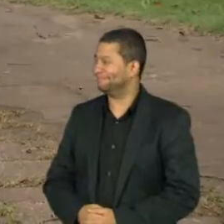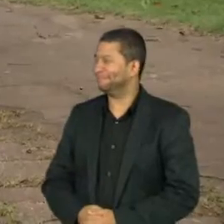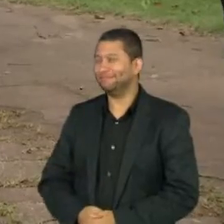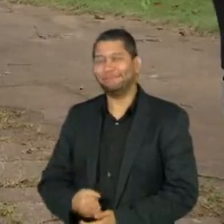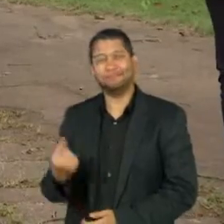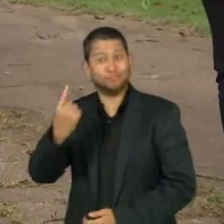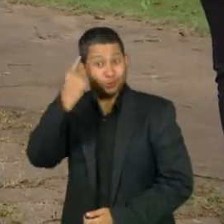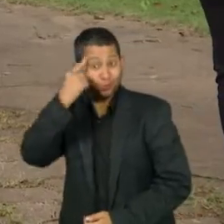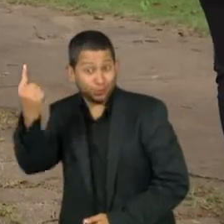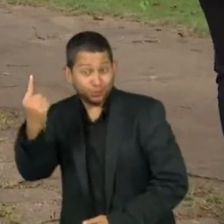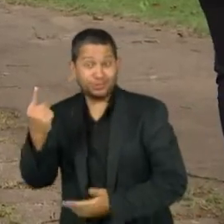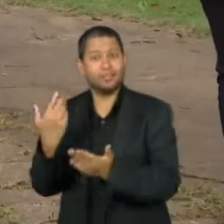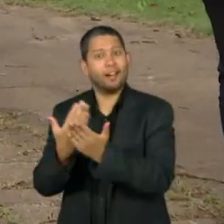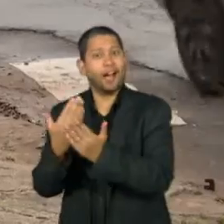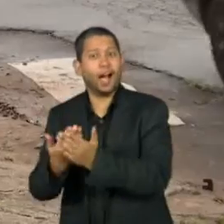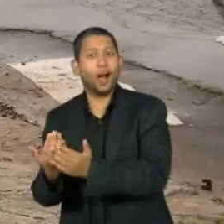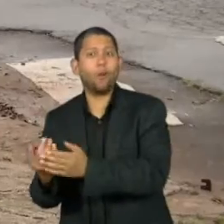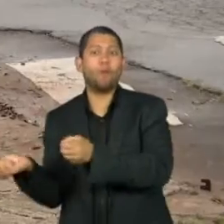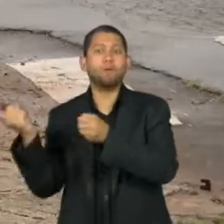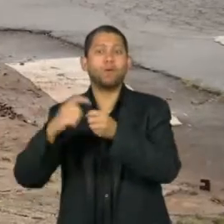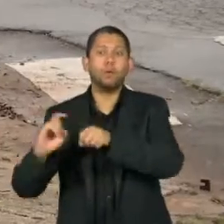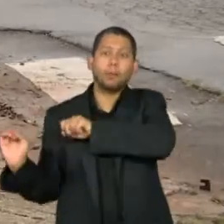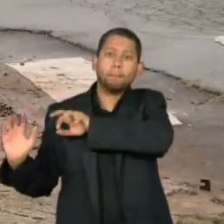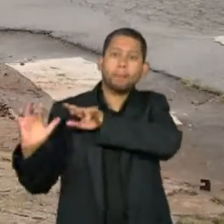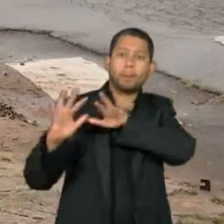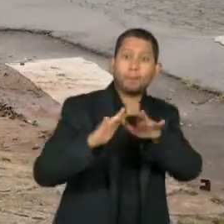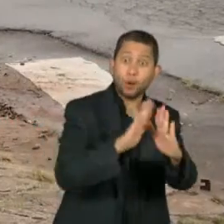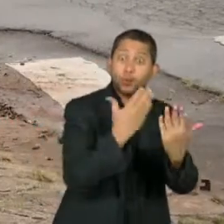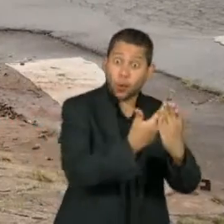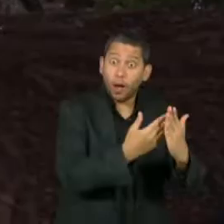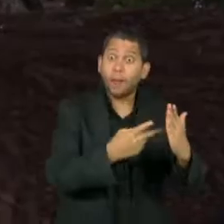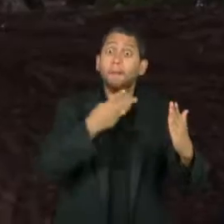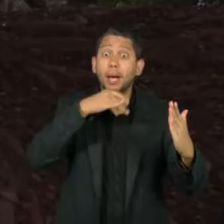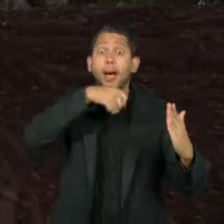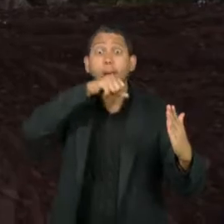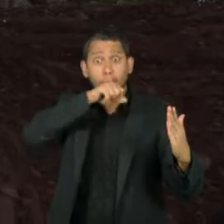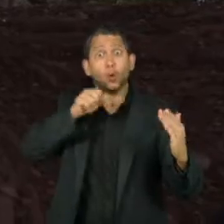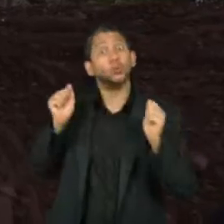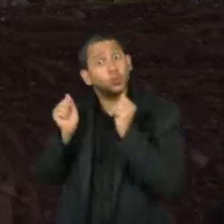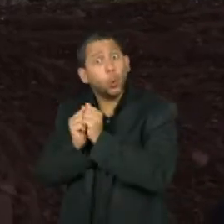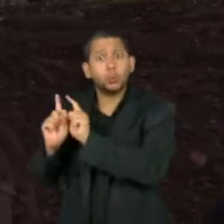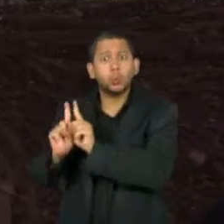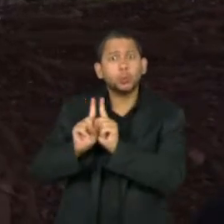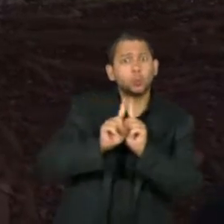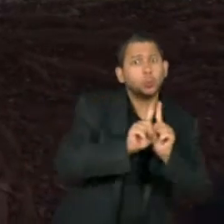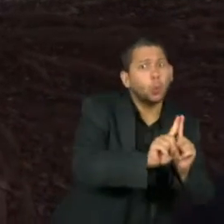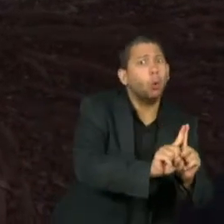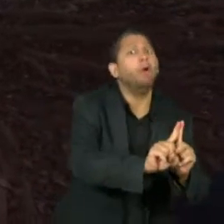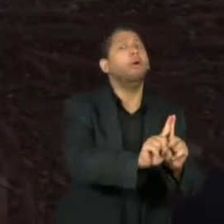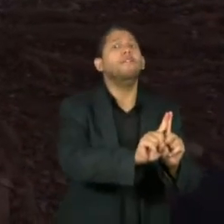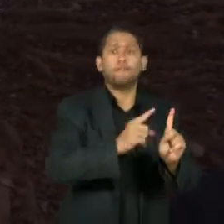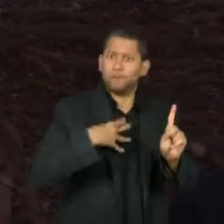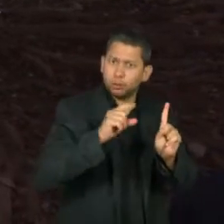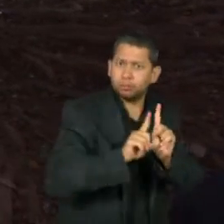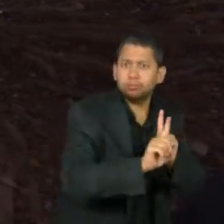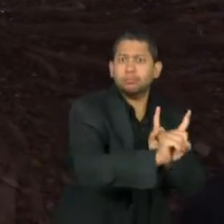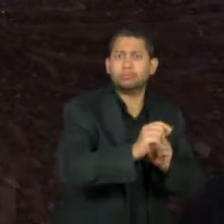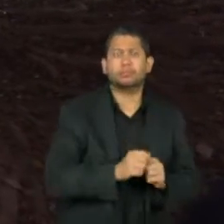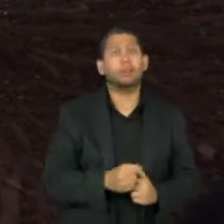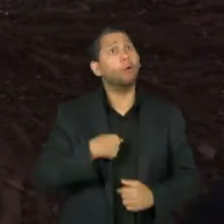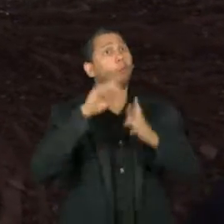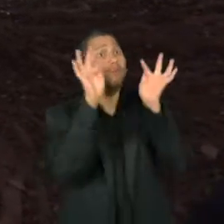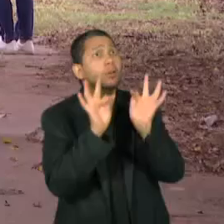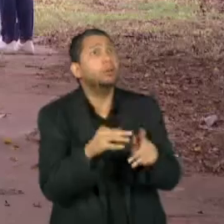muitos pais fizeram questão de levar os filhos até dentro da escola. O coração está contente, com esperança, né? Porque ele já tomou a primeira dose